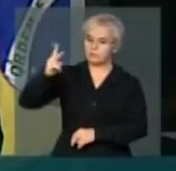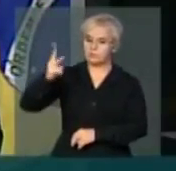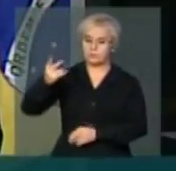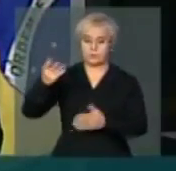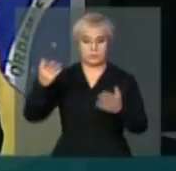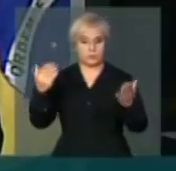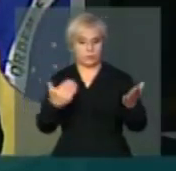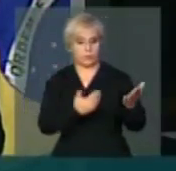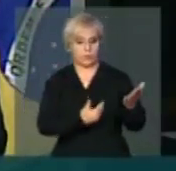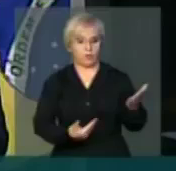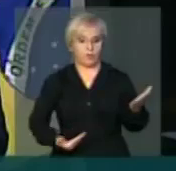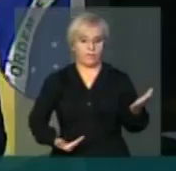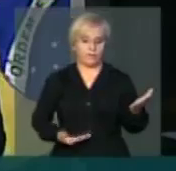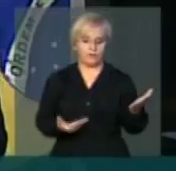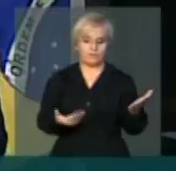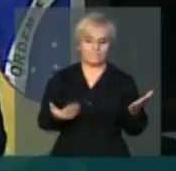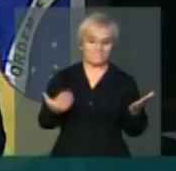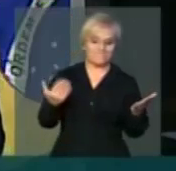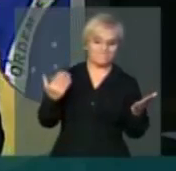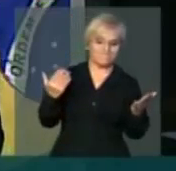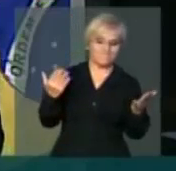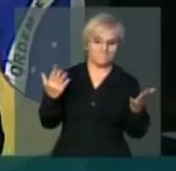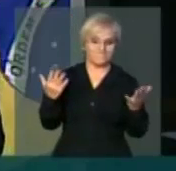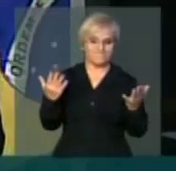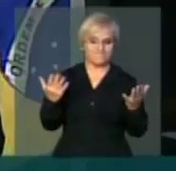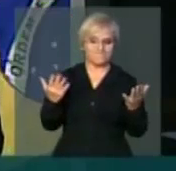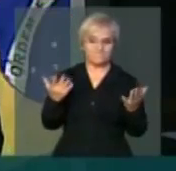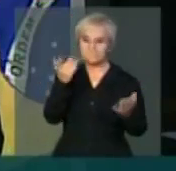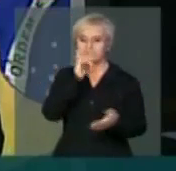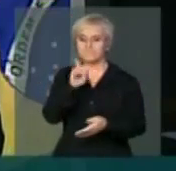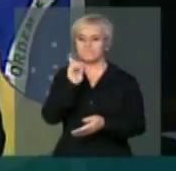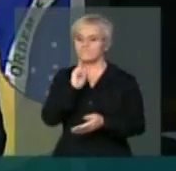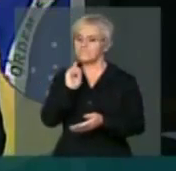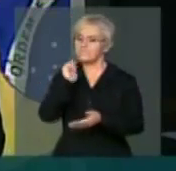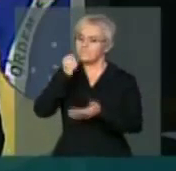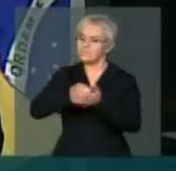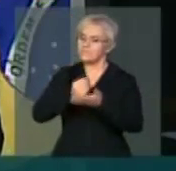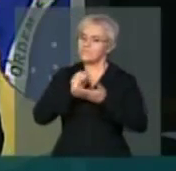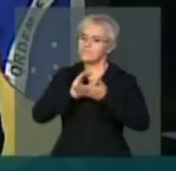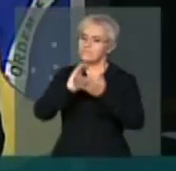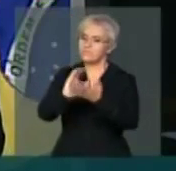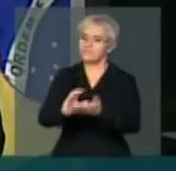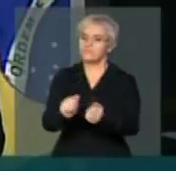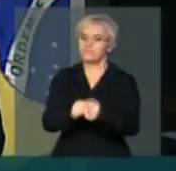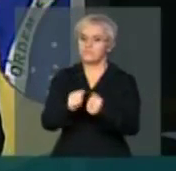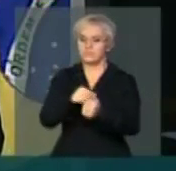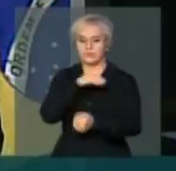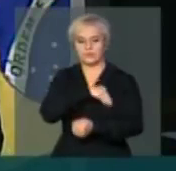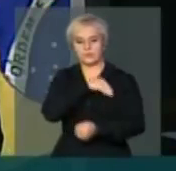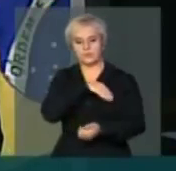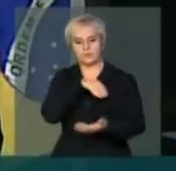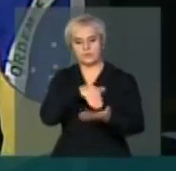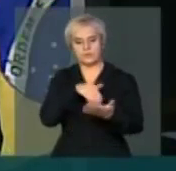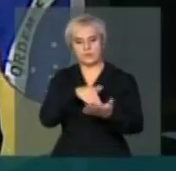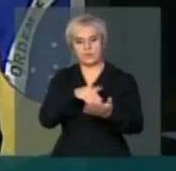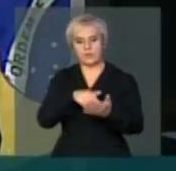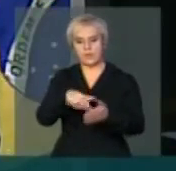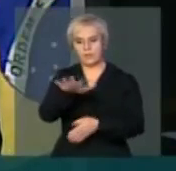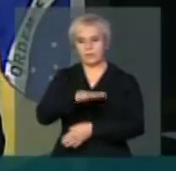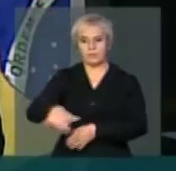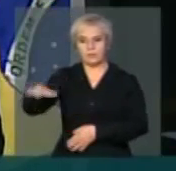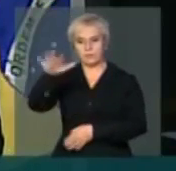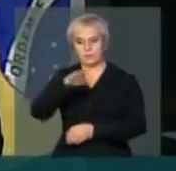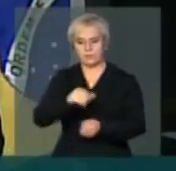faz vistas grossas para o fato de já não mais conseguir manter sequer o patamar de renda mínima parametrizado pela